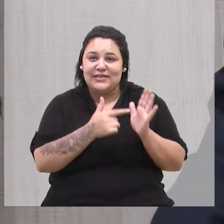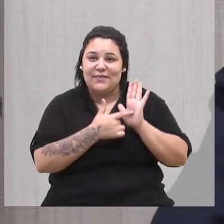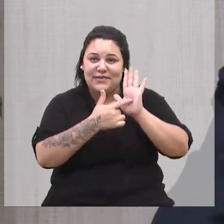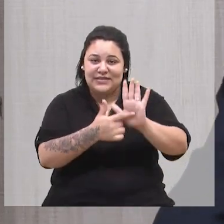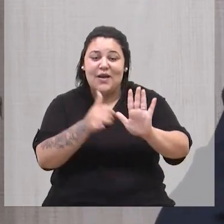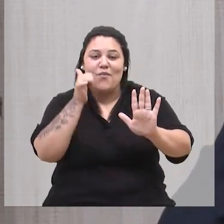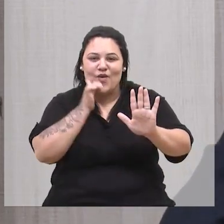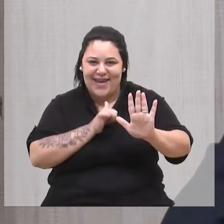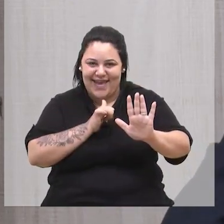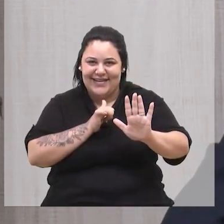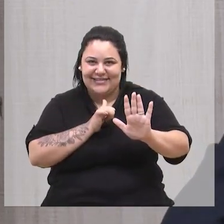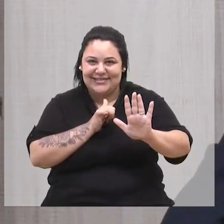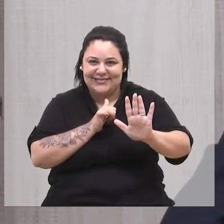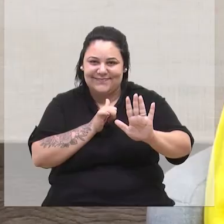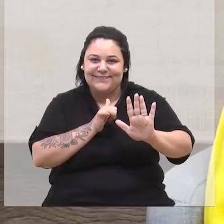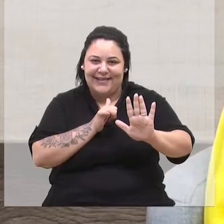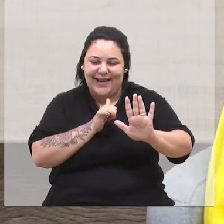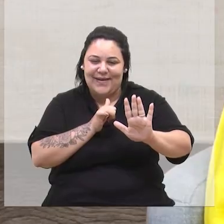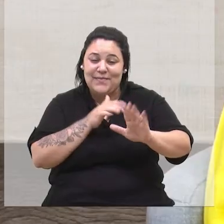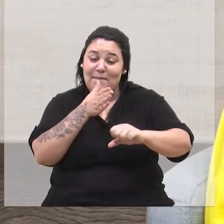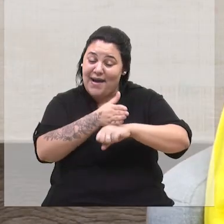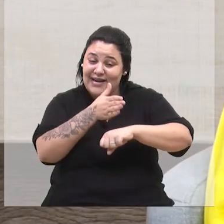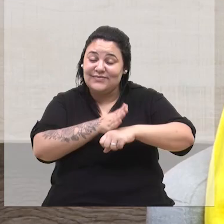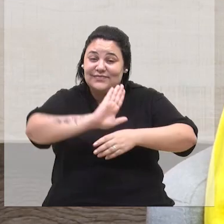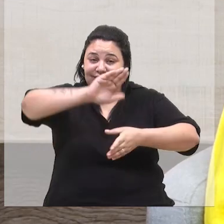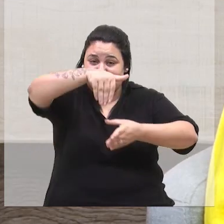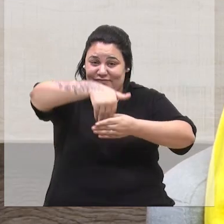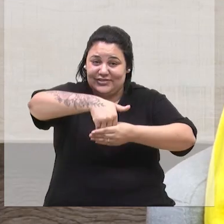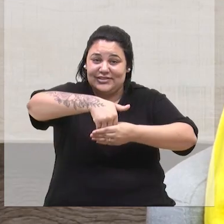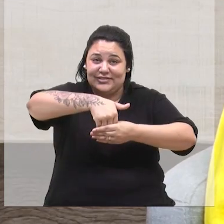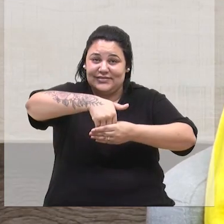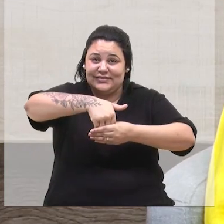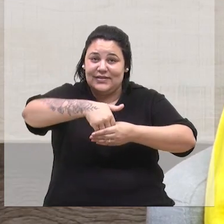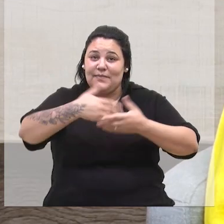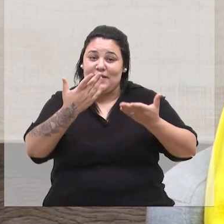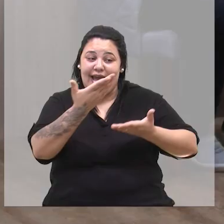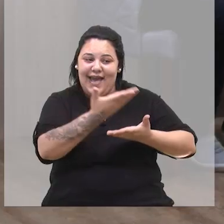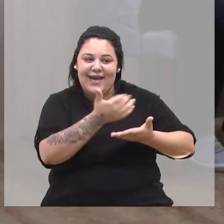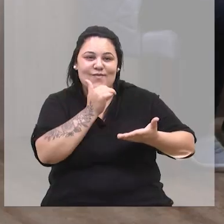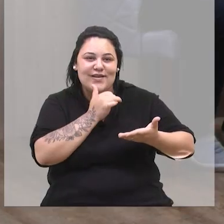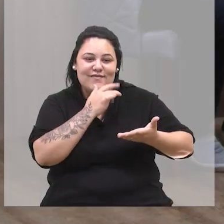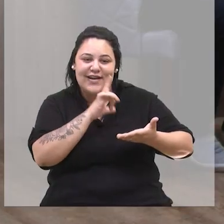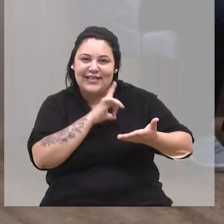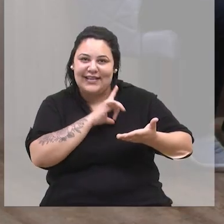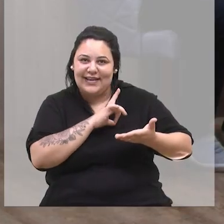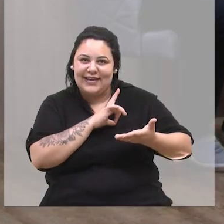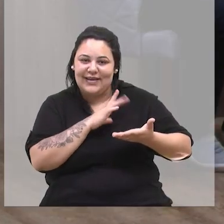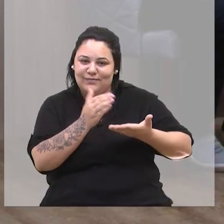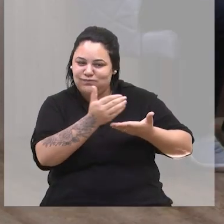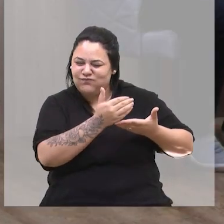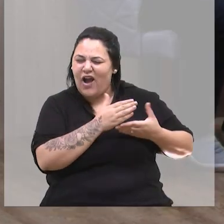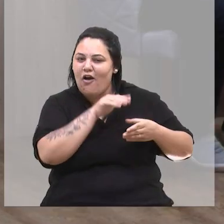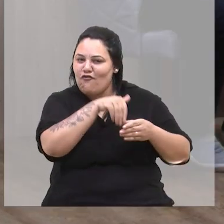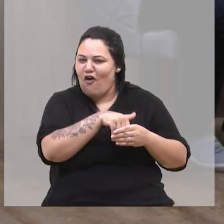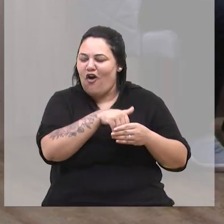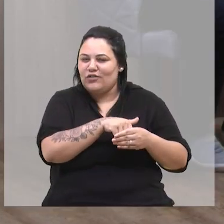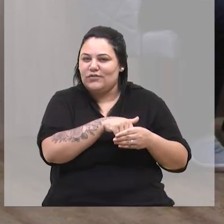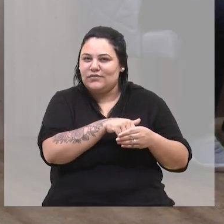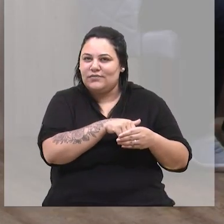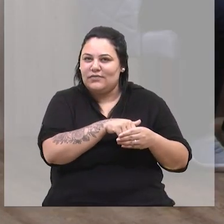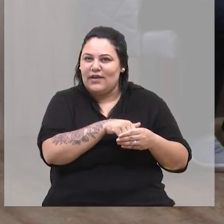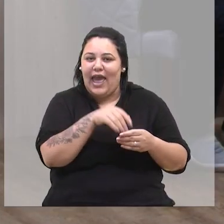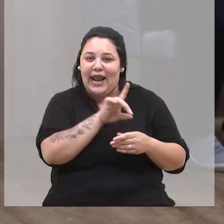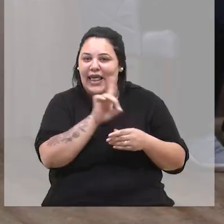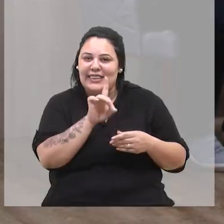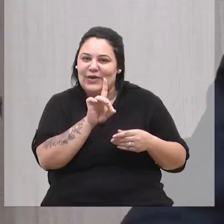que apresentar mulheres candidatas, porque é importante o partido ter mulheres candidatas, peraí, mas essa aqui vai trazer muitos votos. Daqui a